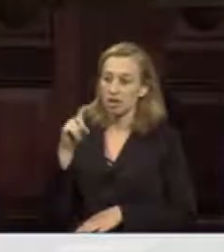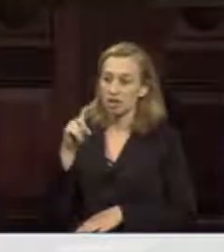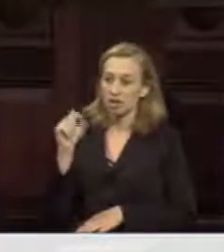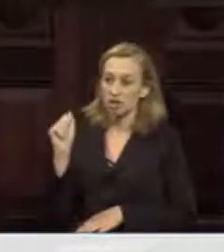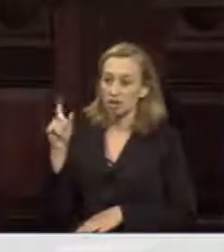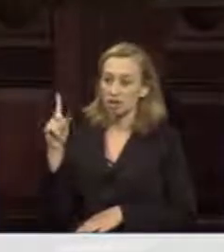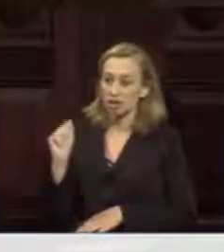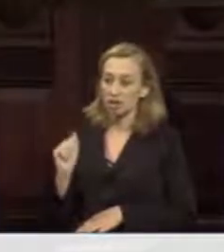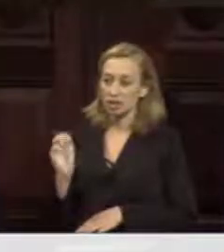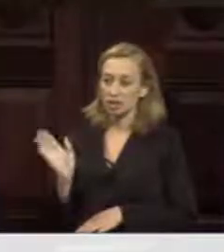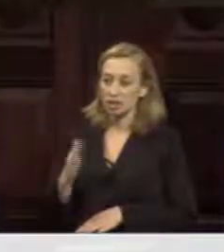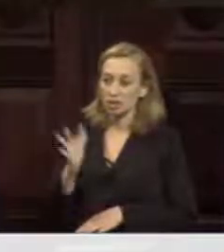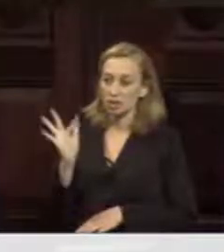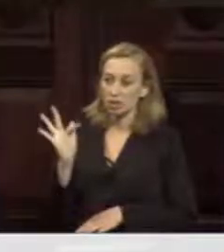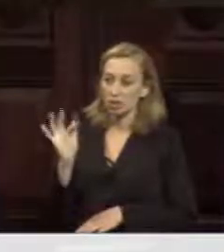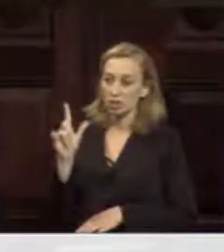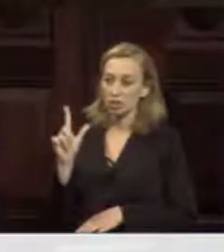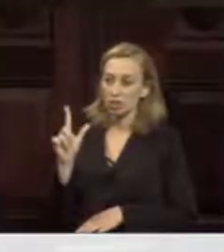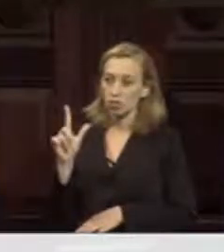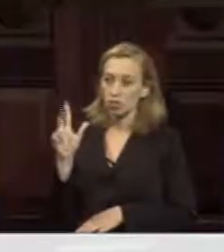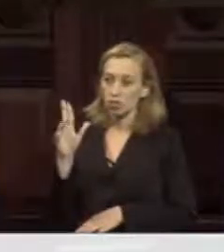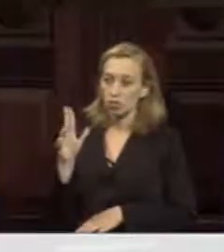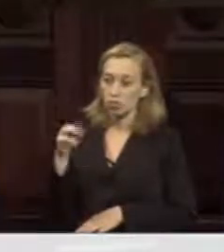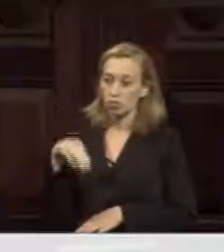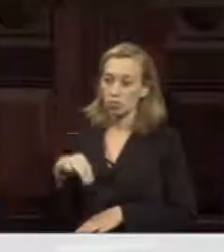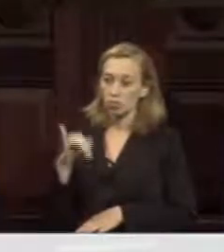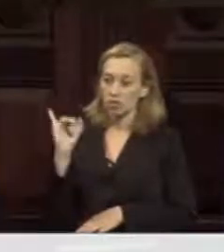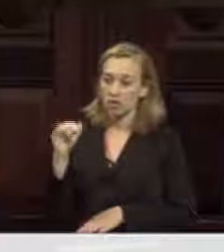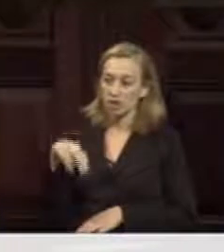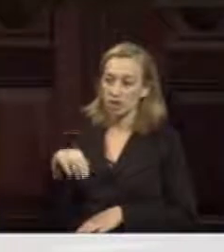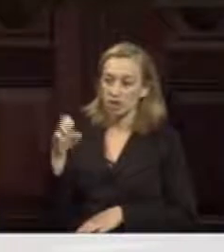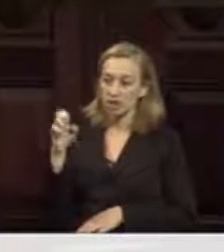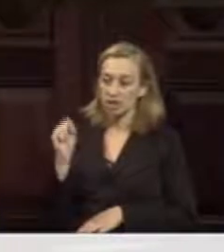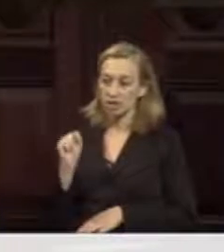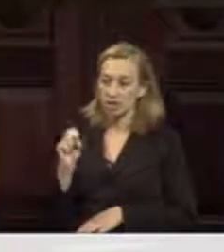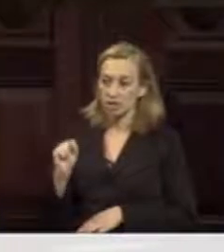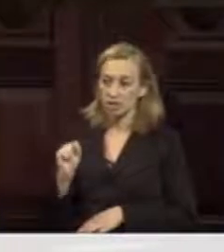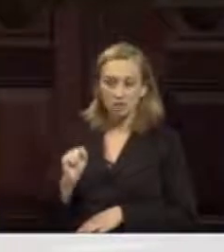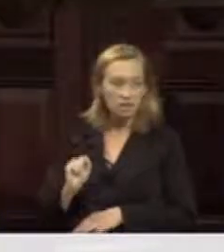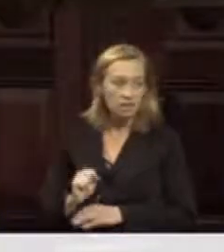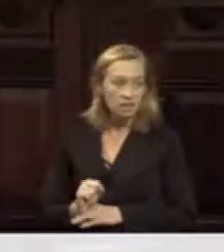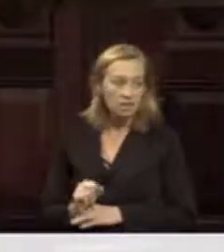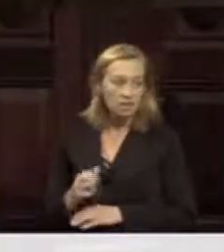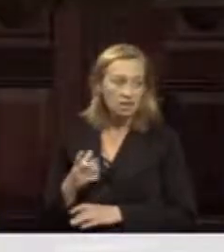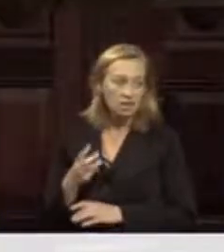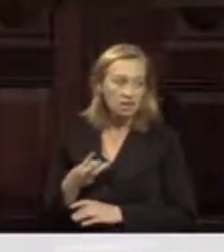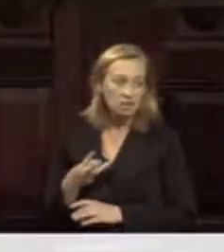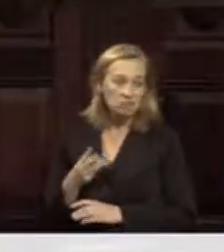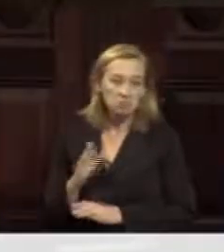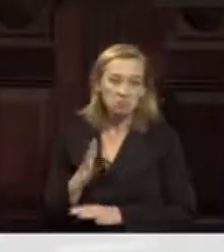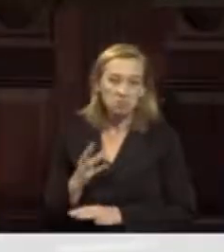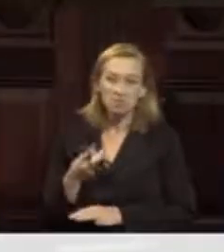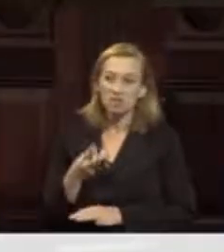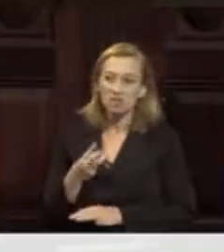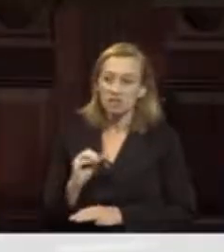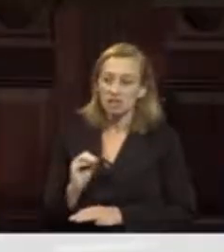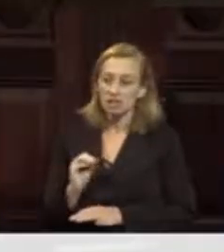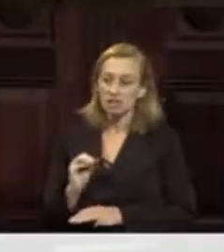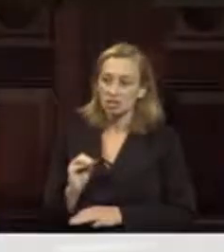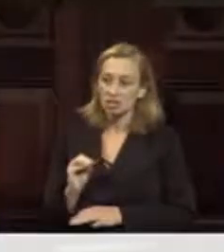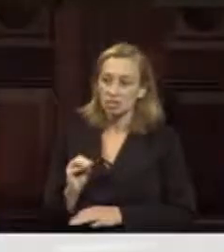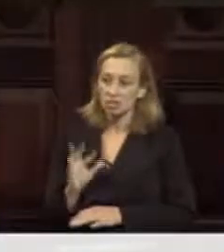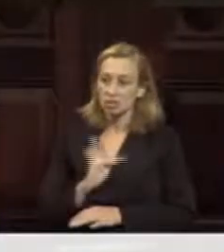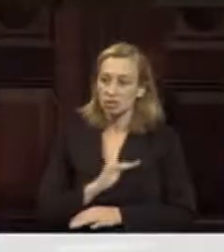desses policiais, chegando ao indicativo de cerca de 30 policiais militares, em menos